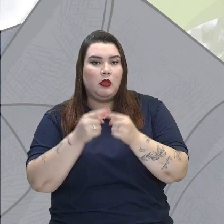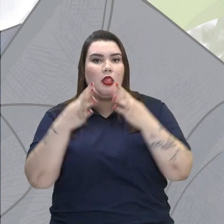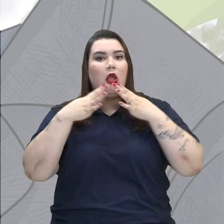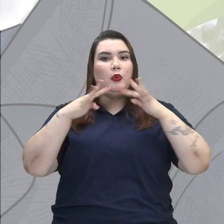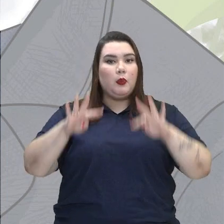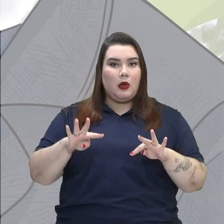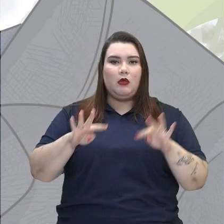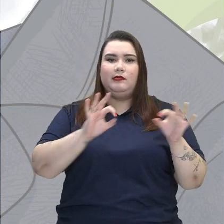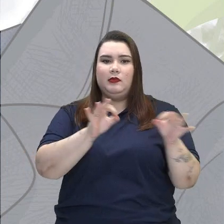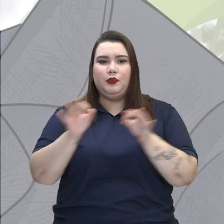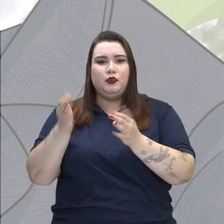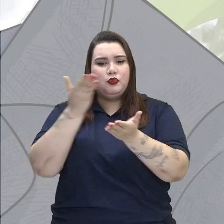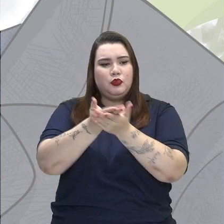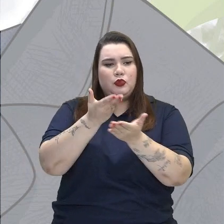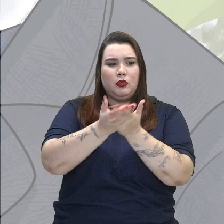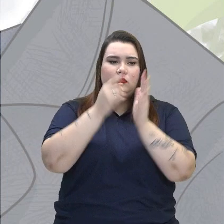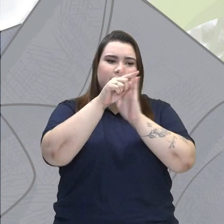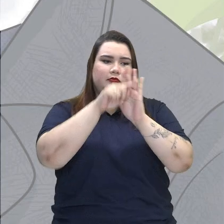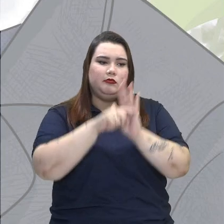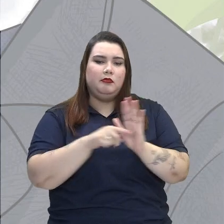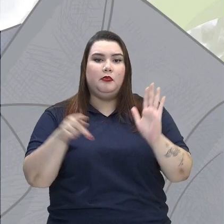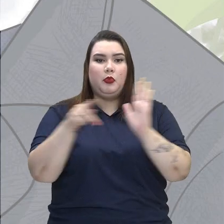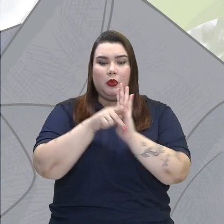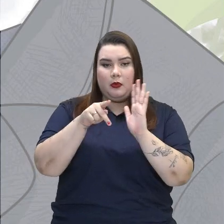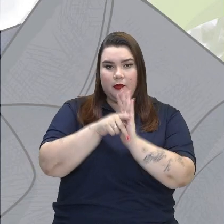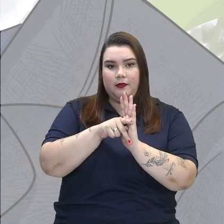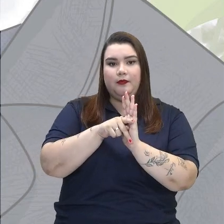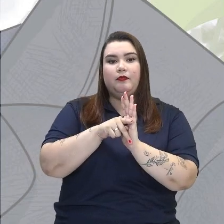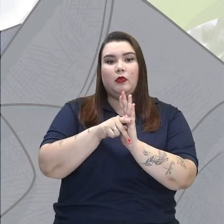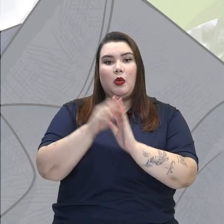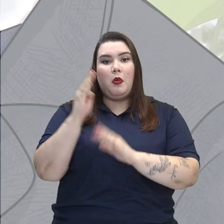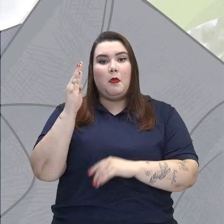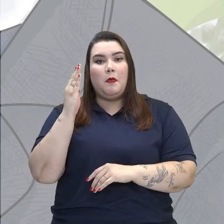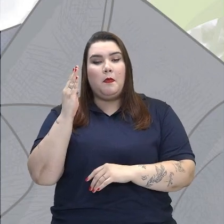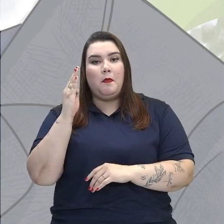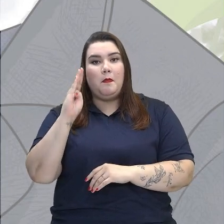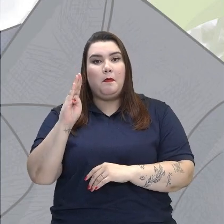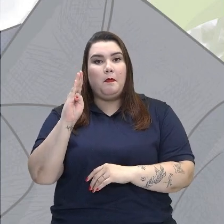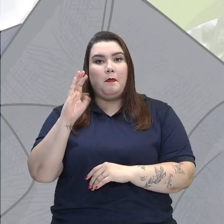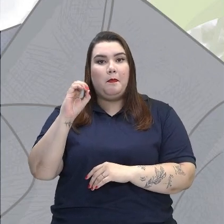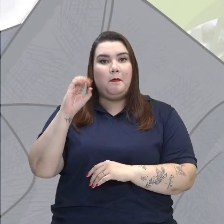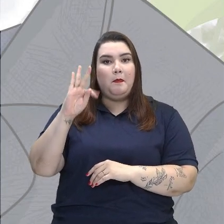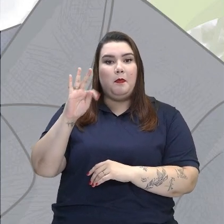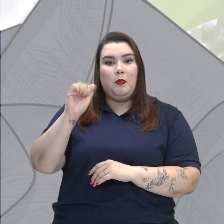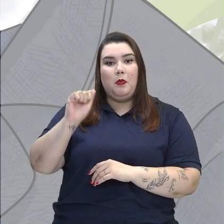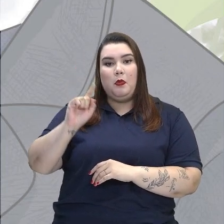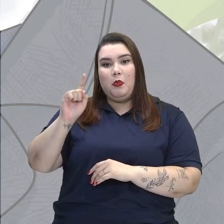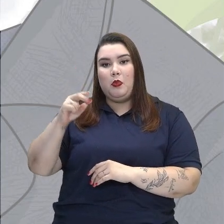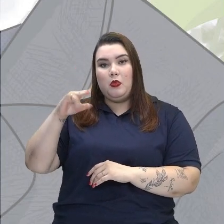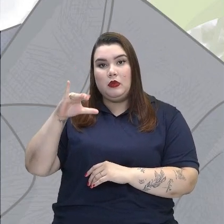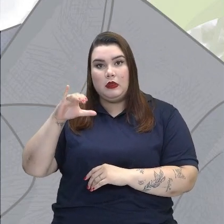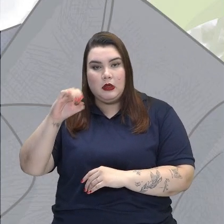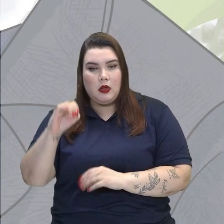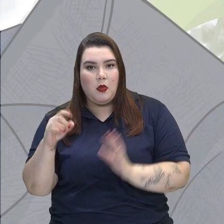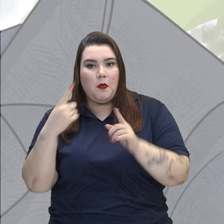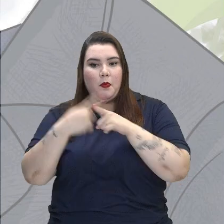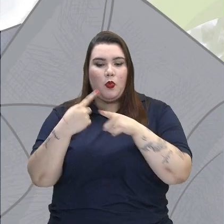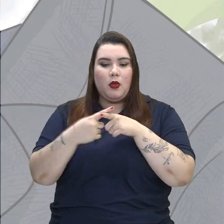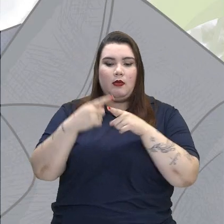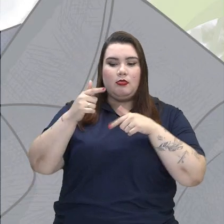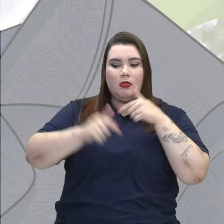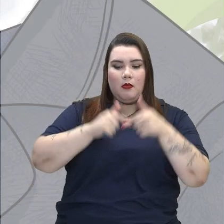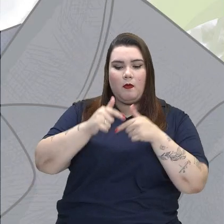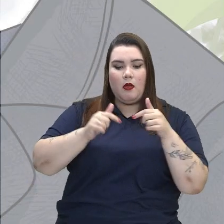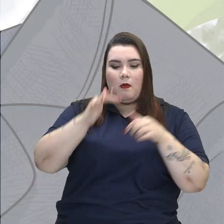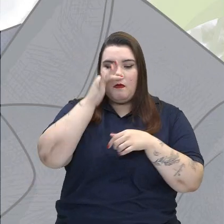naturalistas, né, estudiosos aí da natureza. Botânico, pois ele trabalhava então com plantas, e monge da